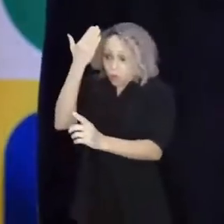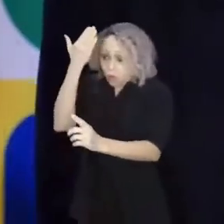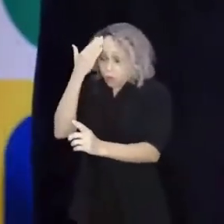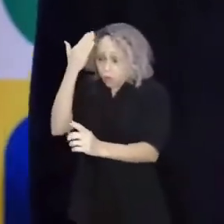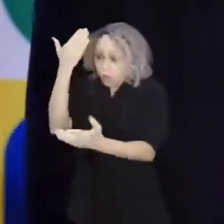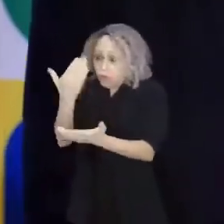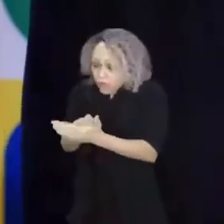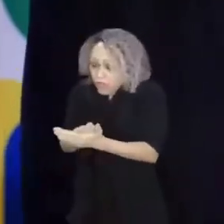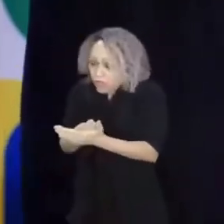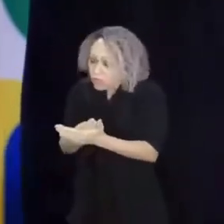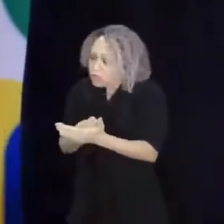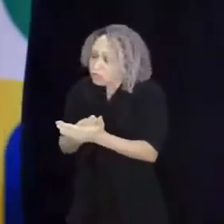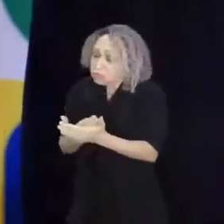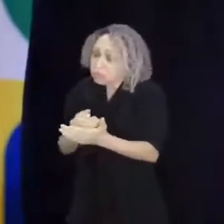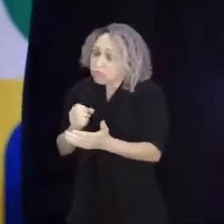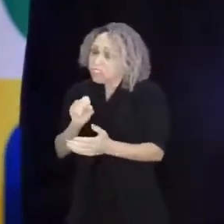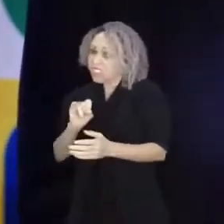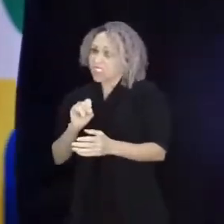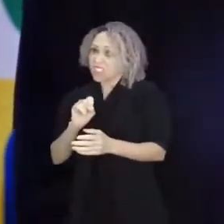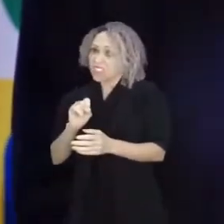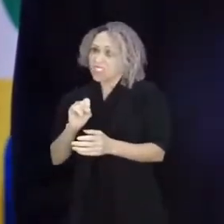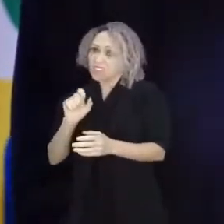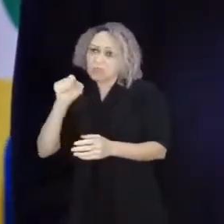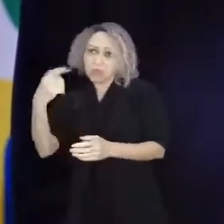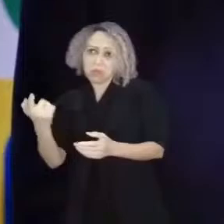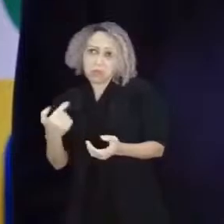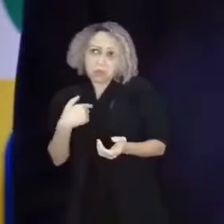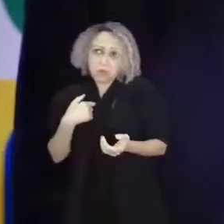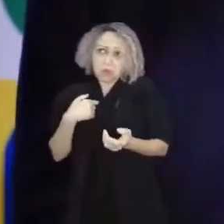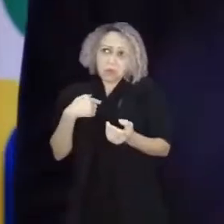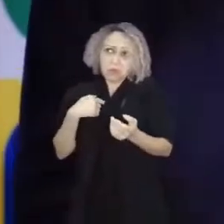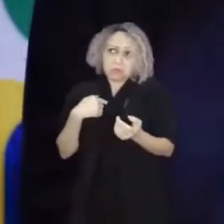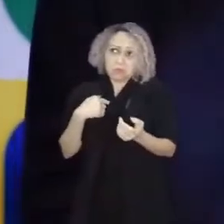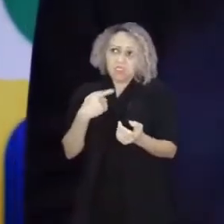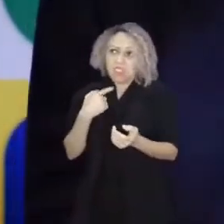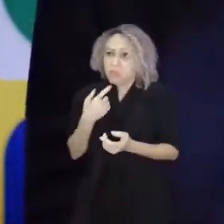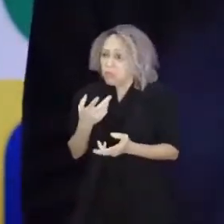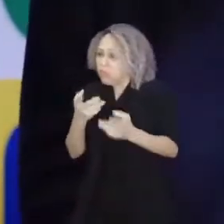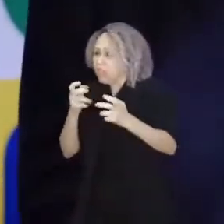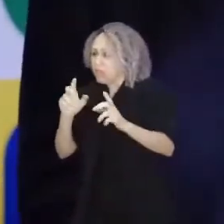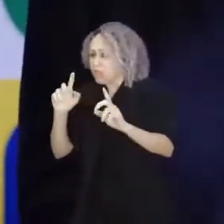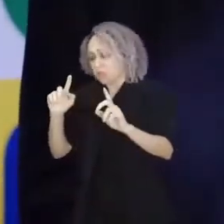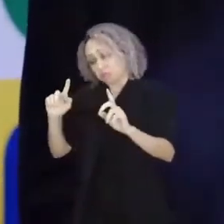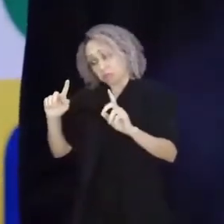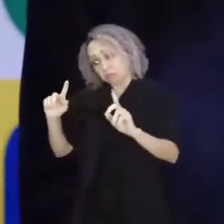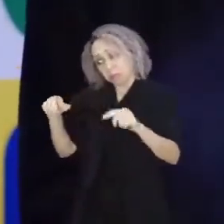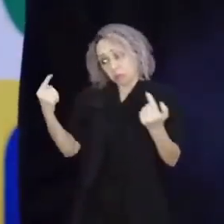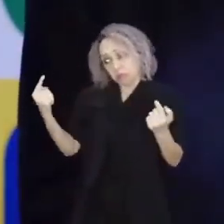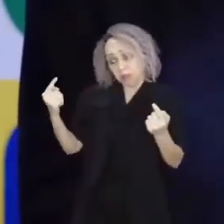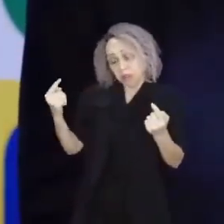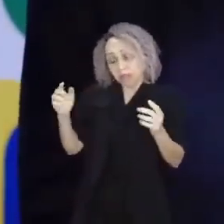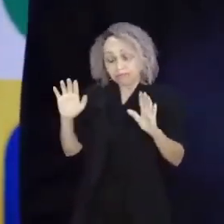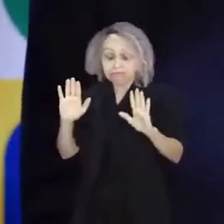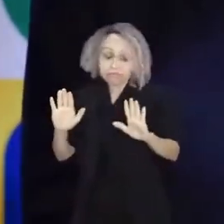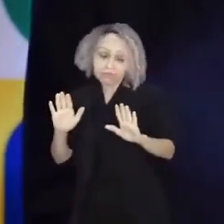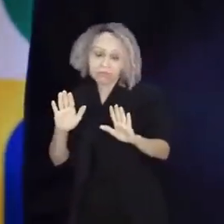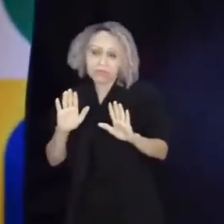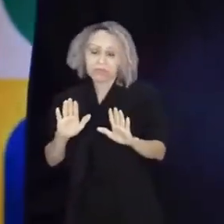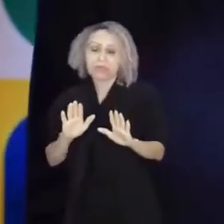escolherá aqueles que devem ser os melhores comandantes para a Marinha, para a Aeronáutica e para o Exército.